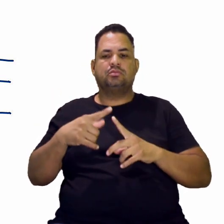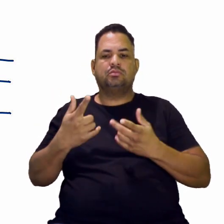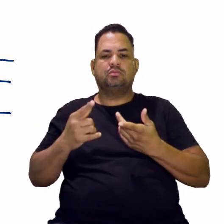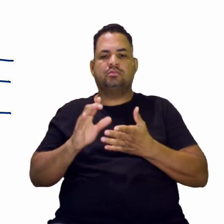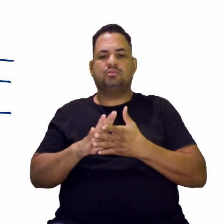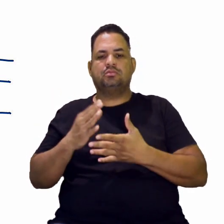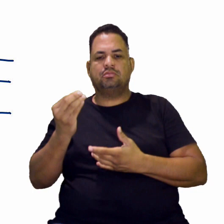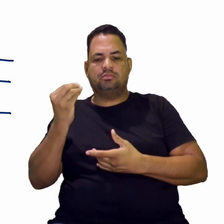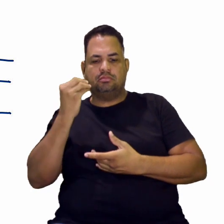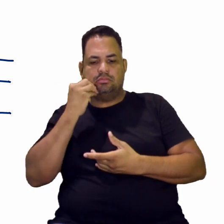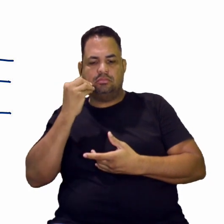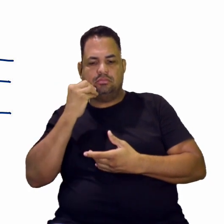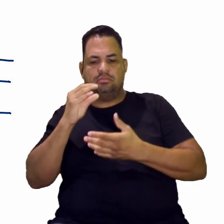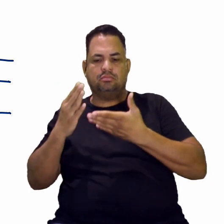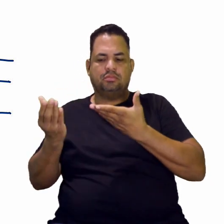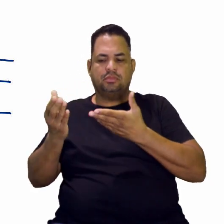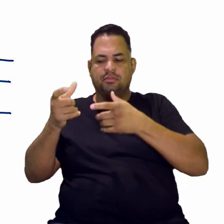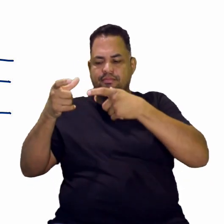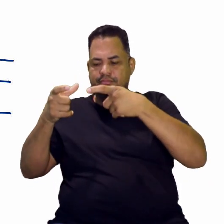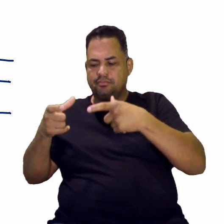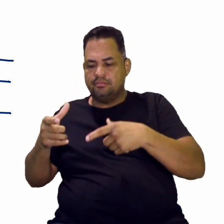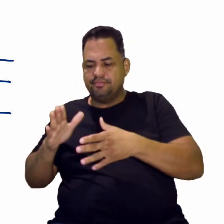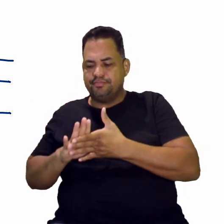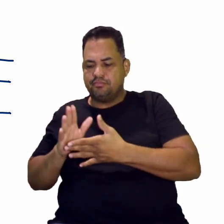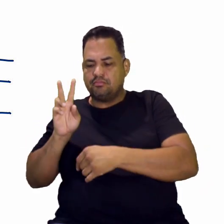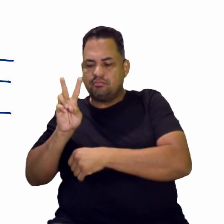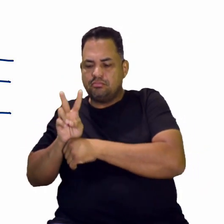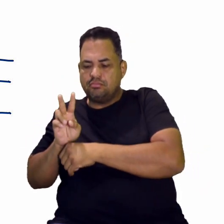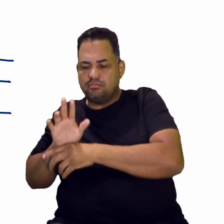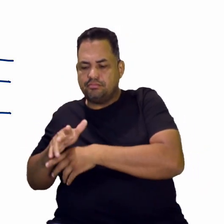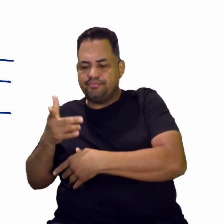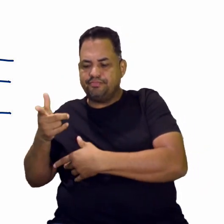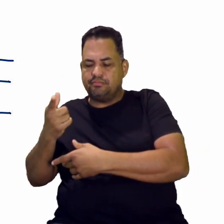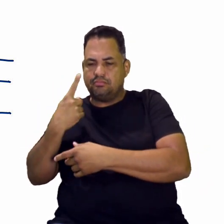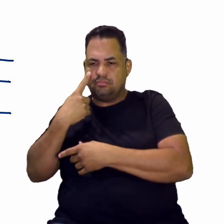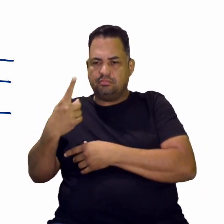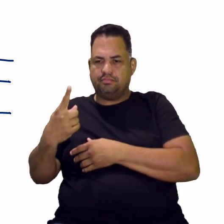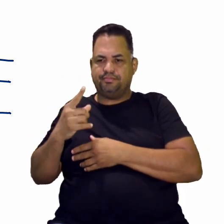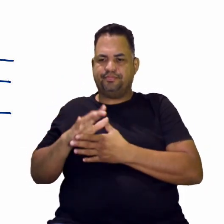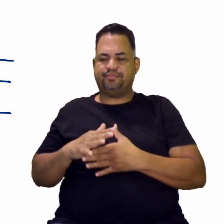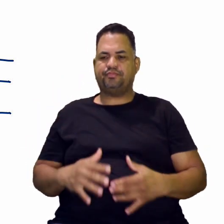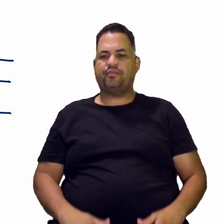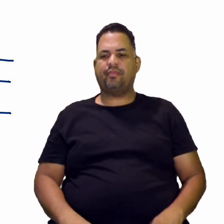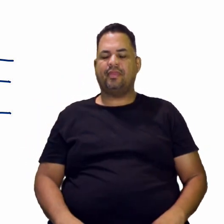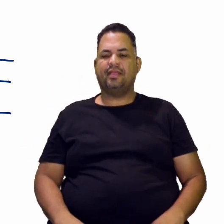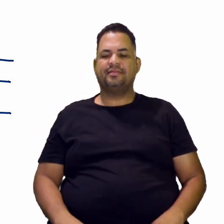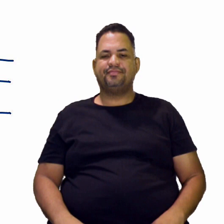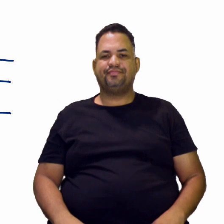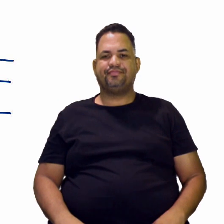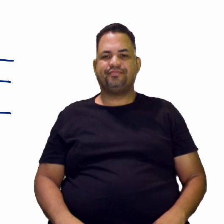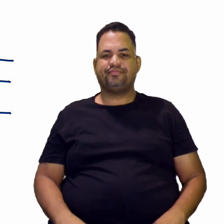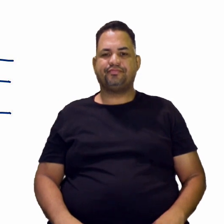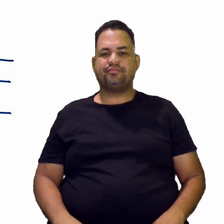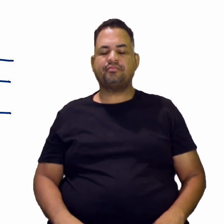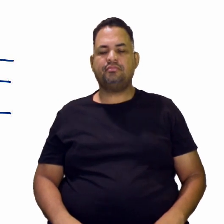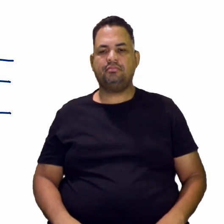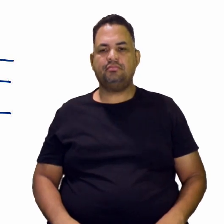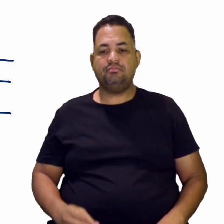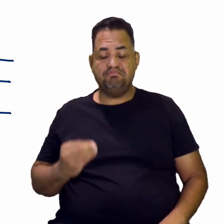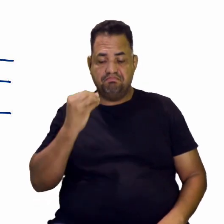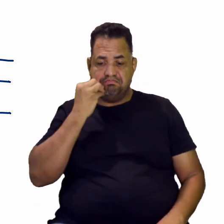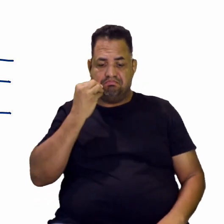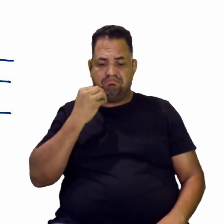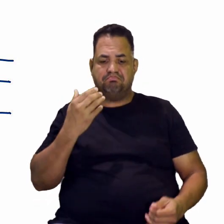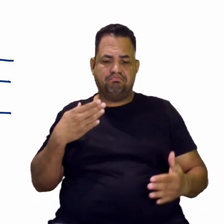vão tentar reproduzir ali onde eles vão guardar esse animal, onde eles vão prender esse animal. Eles vão tentar reproduzir o